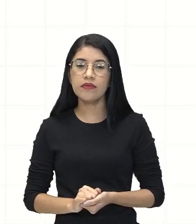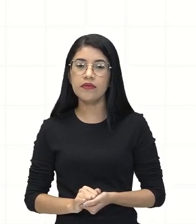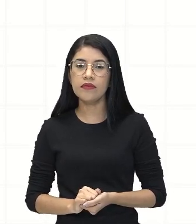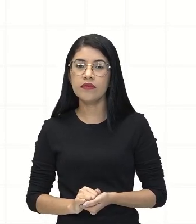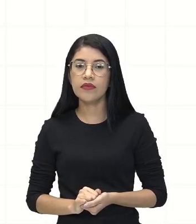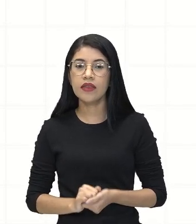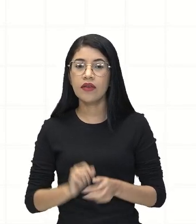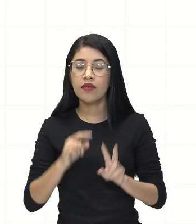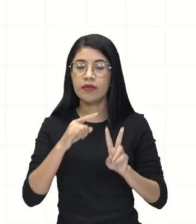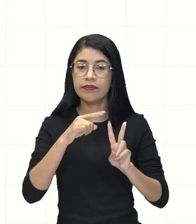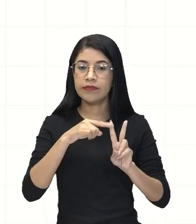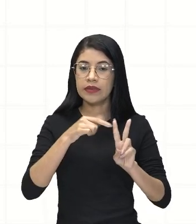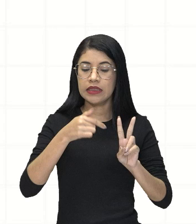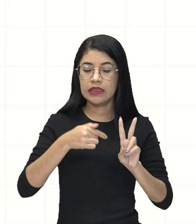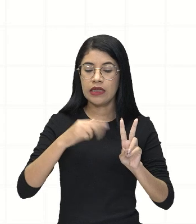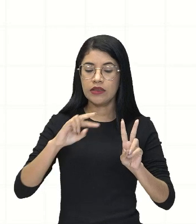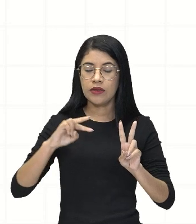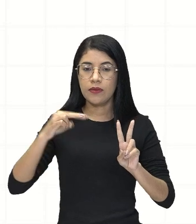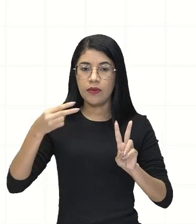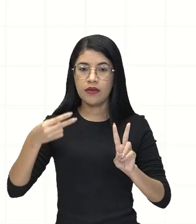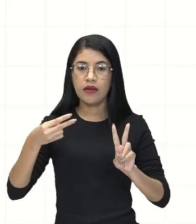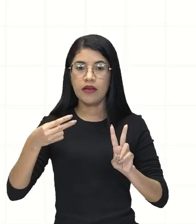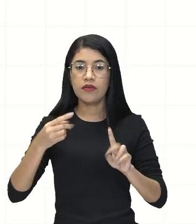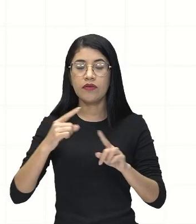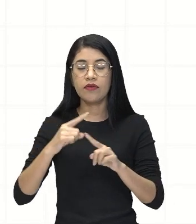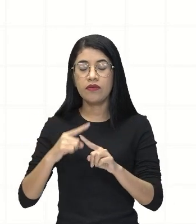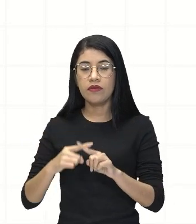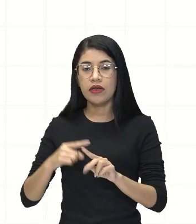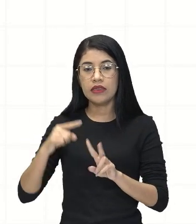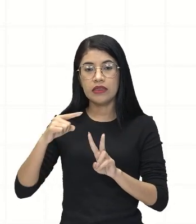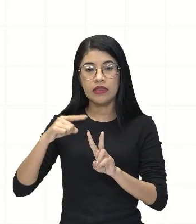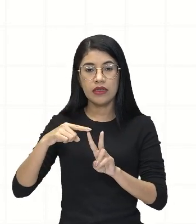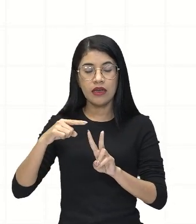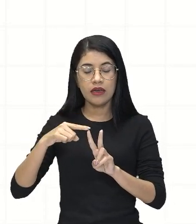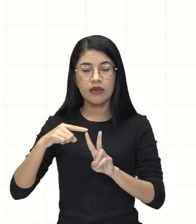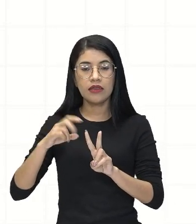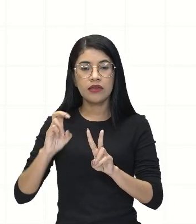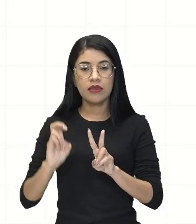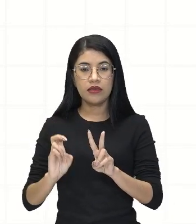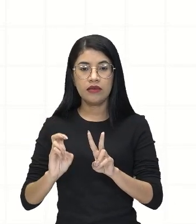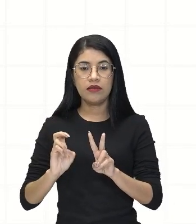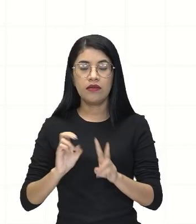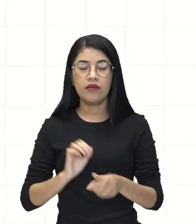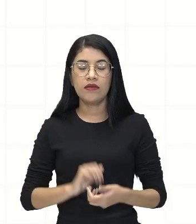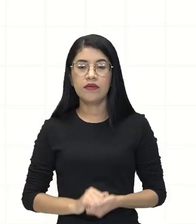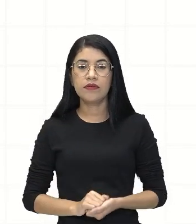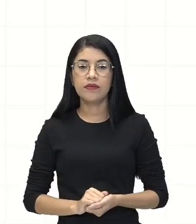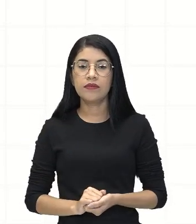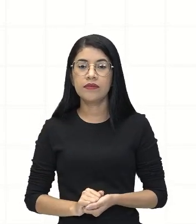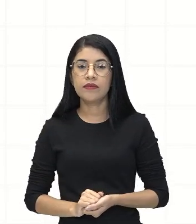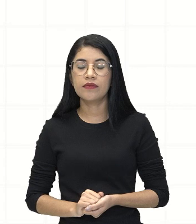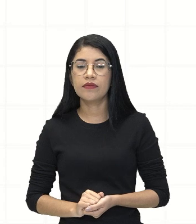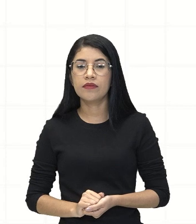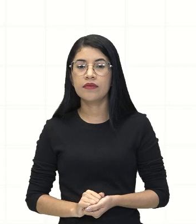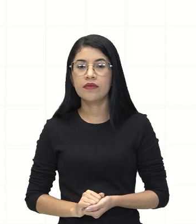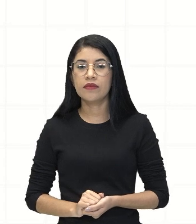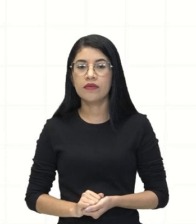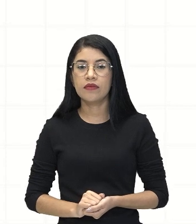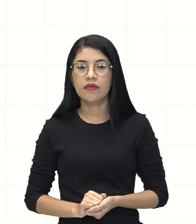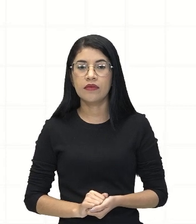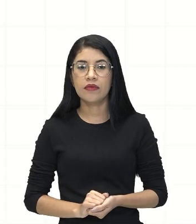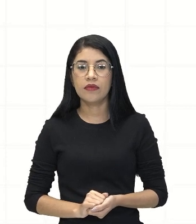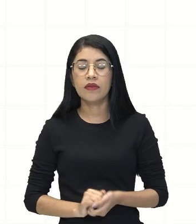7 ao quadrado vezes raiz quadrada de 5. Muito bem, aqui, ó, eu